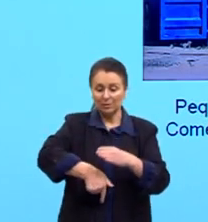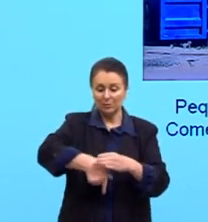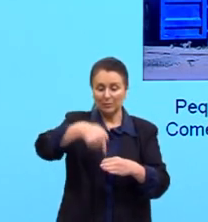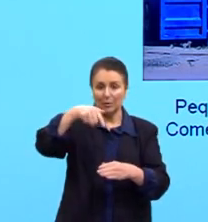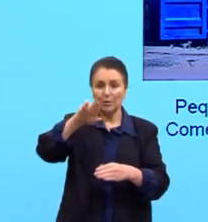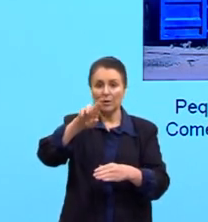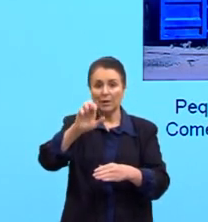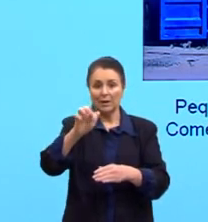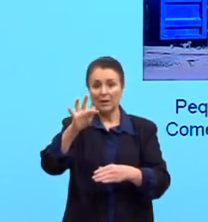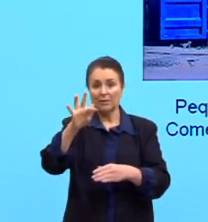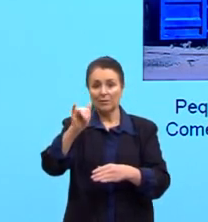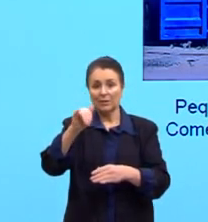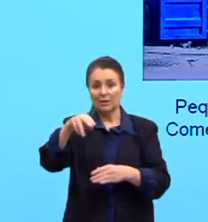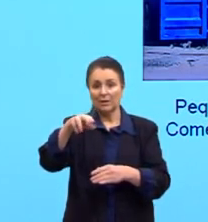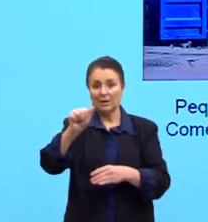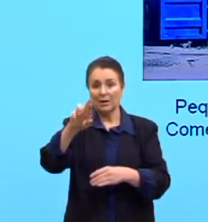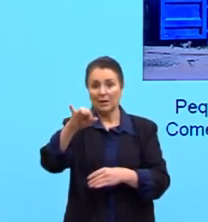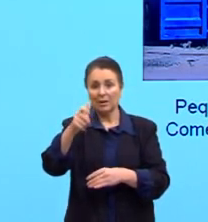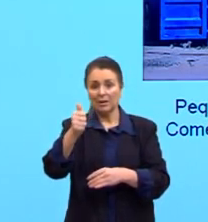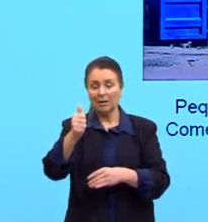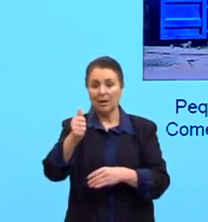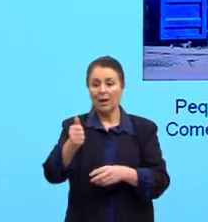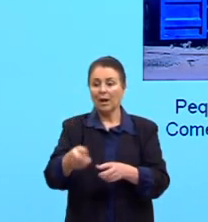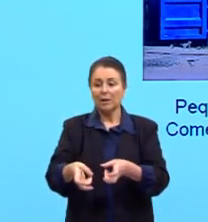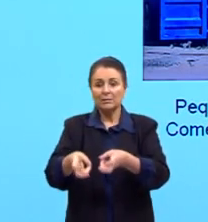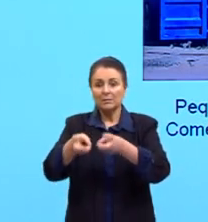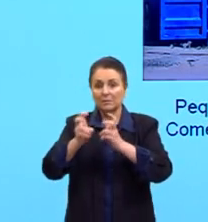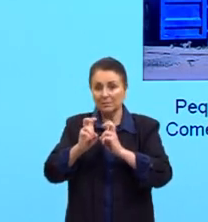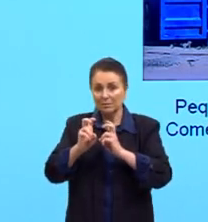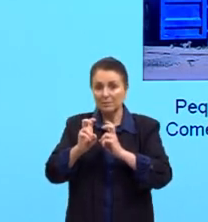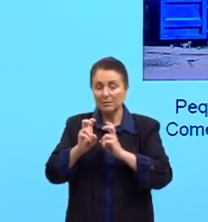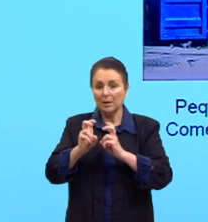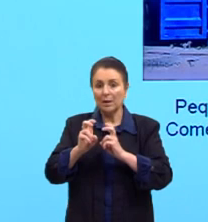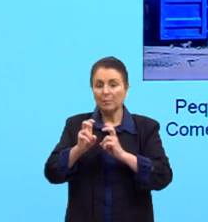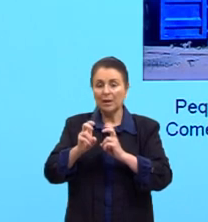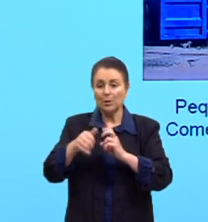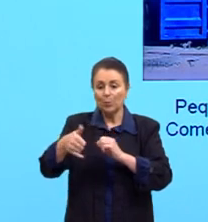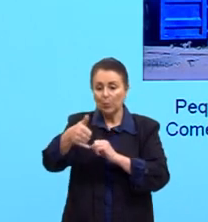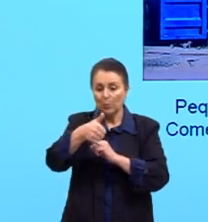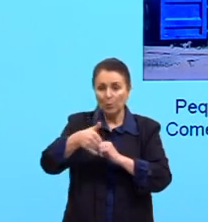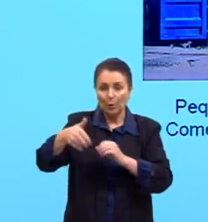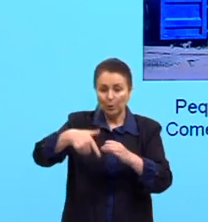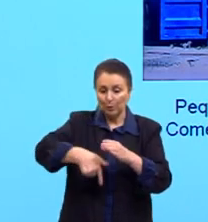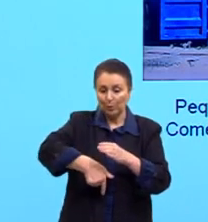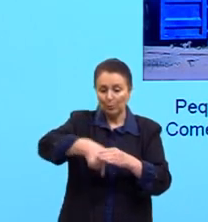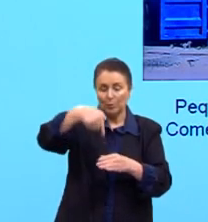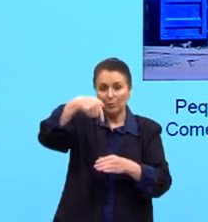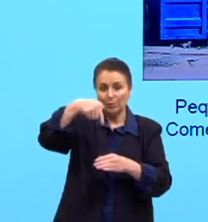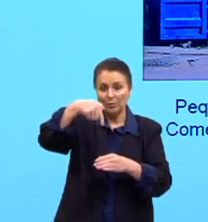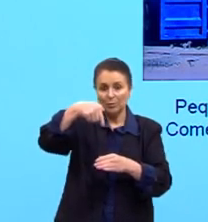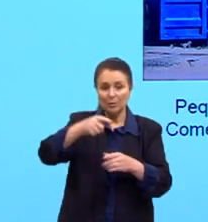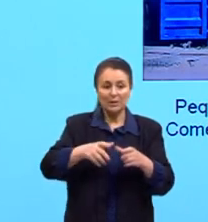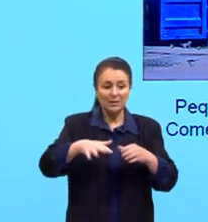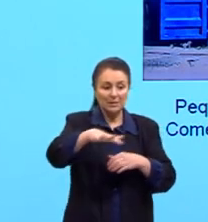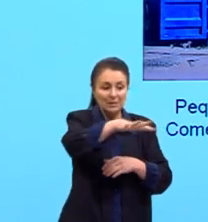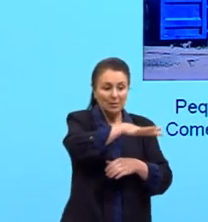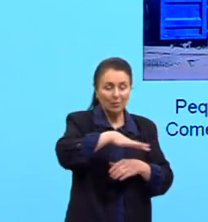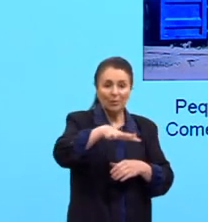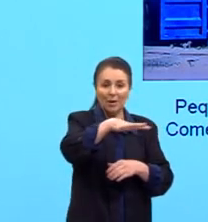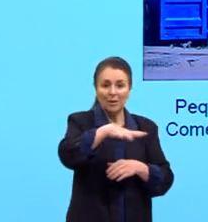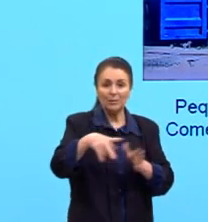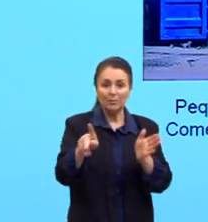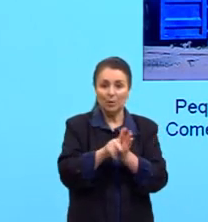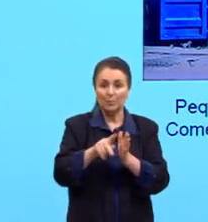essas refinarias né recebem o e o óleo né recebe o petróleo dessa desses Campos